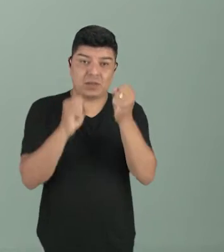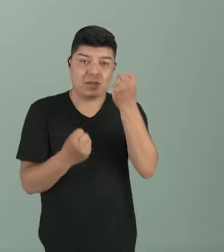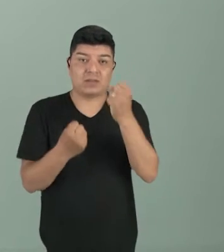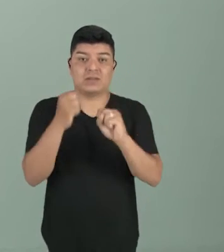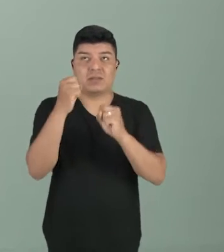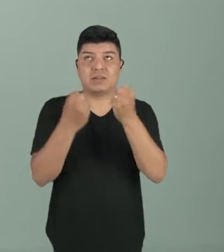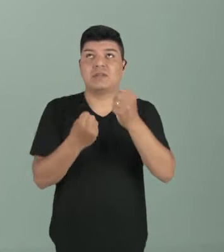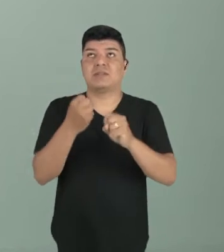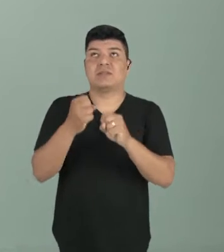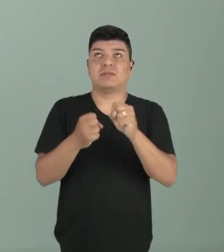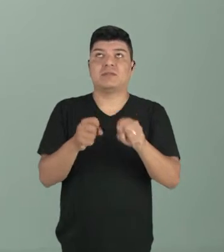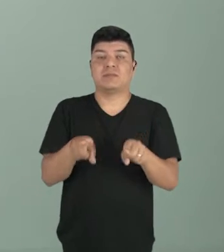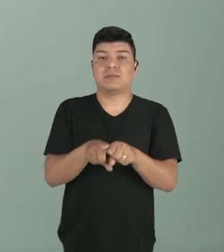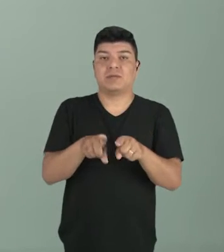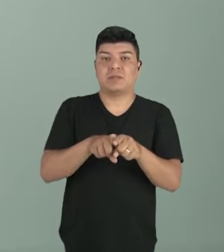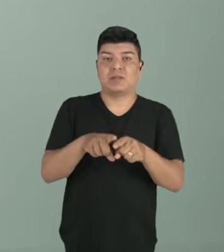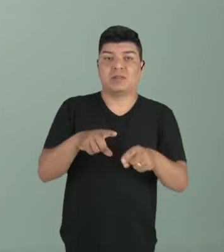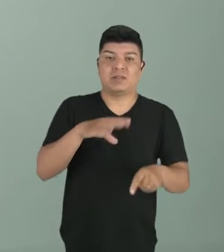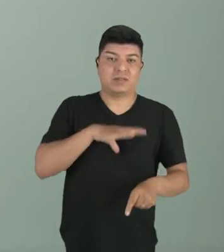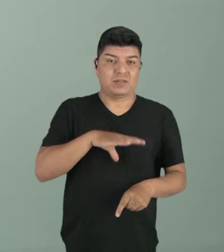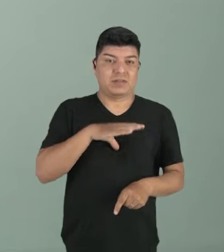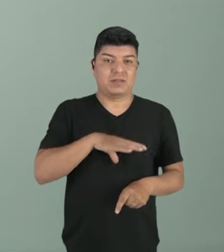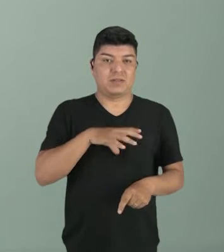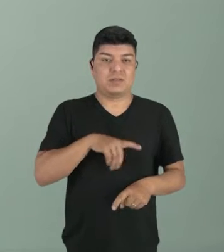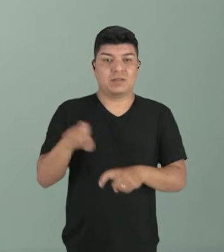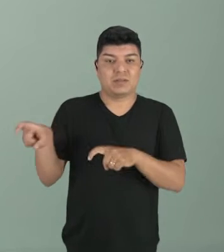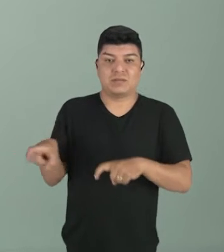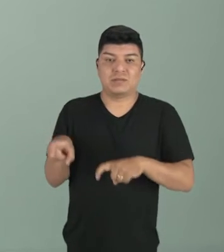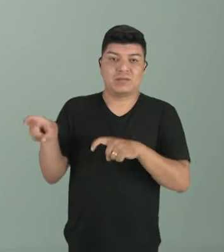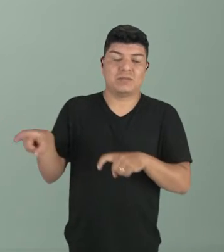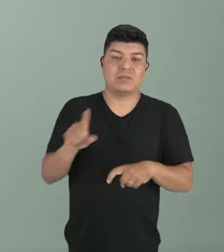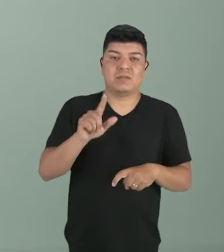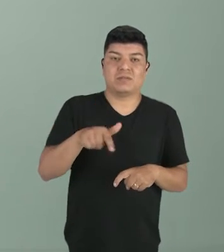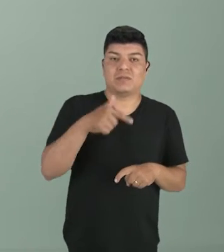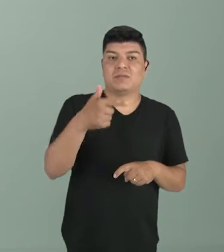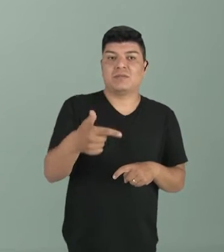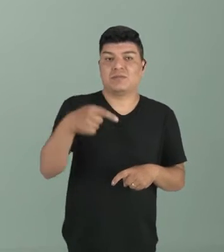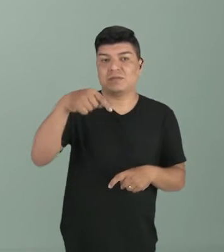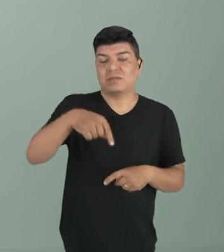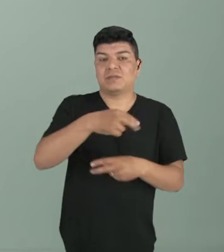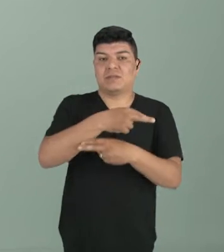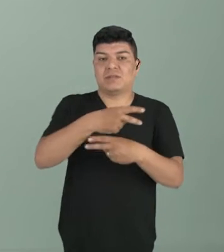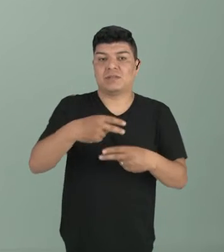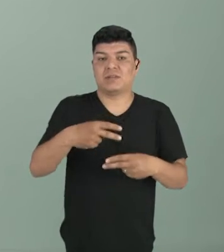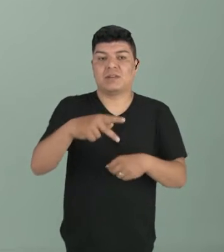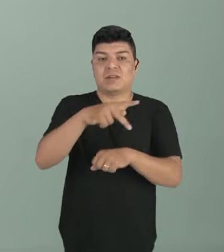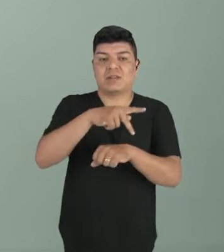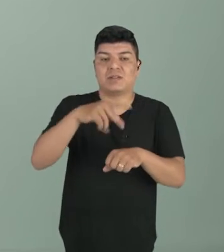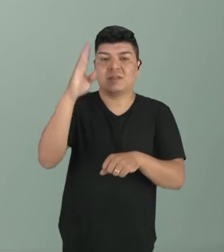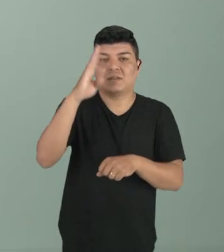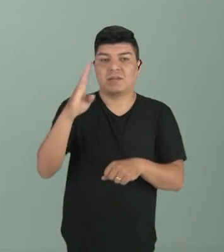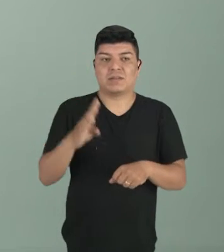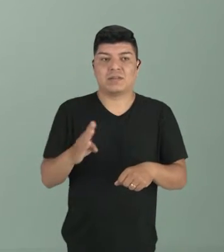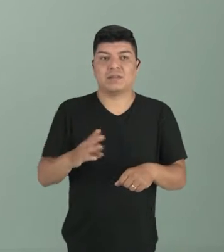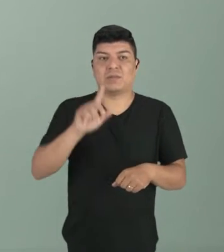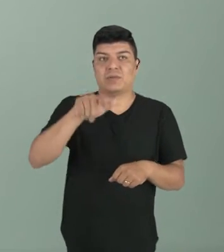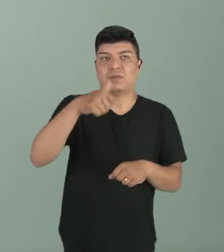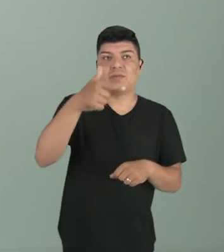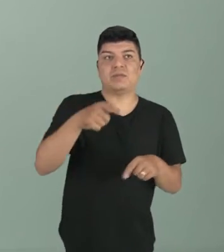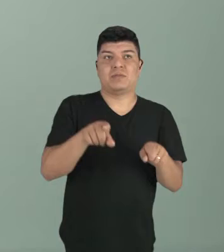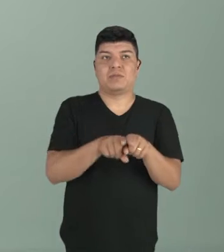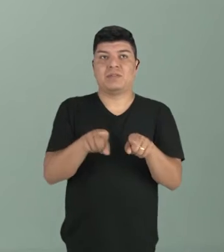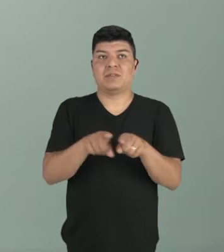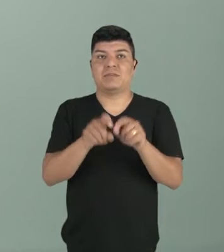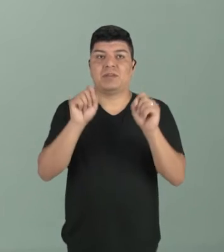combinou também com a questão da urbanização, o êxodo rural e tantas outras coisas aqui no nosso país, como nos demais